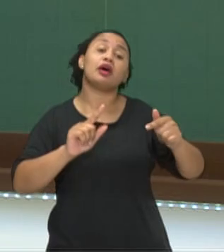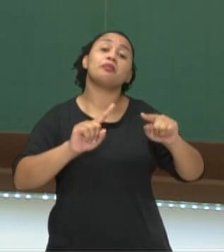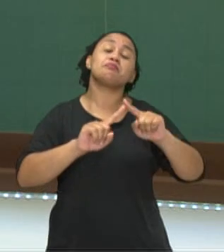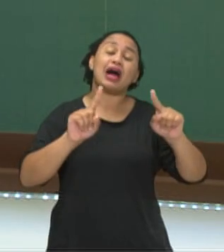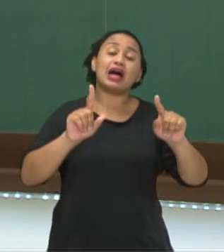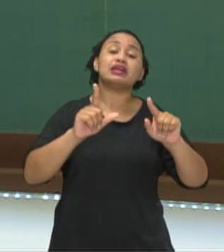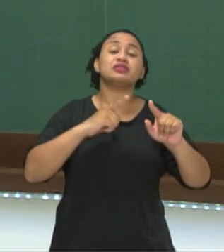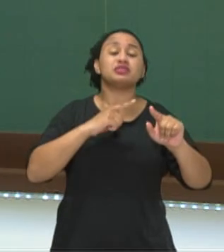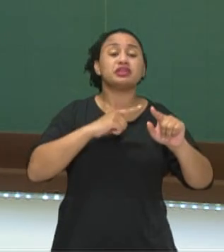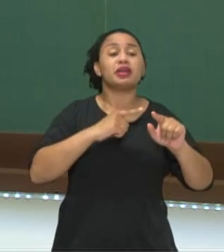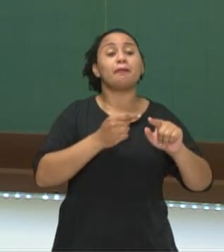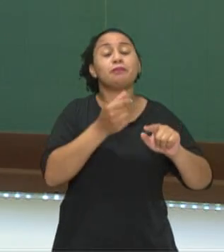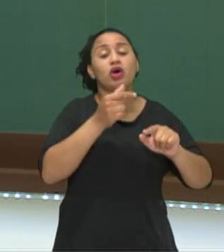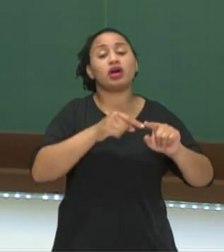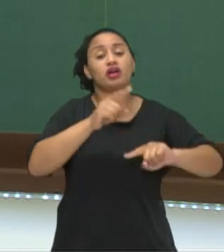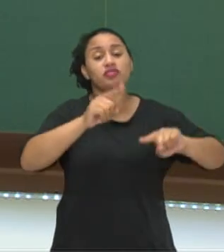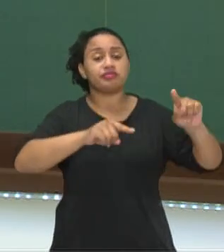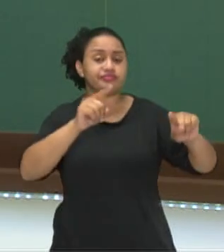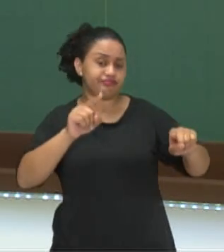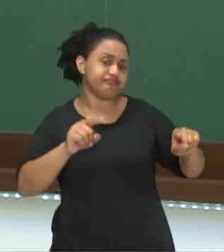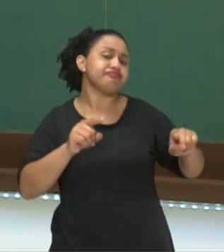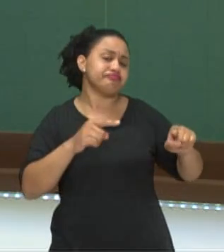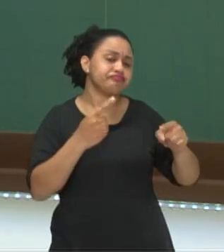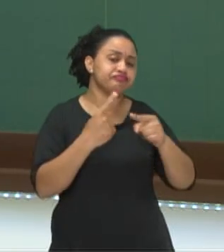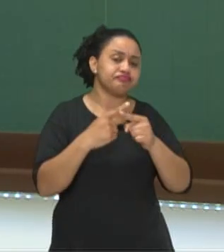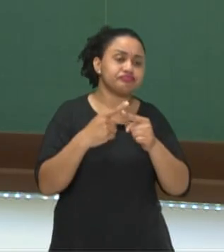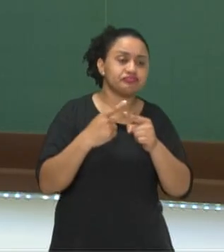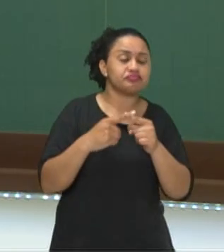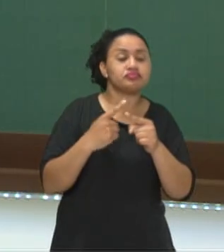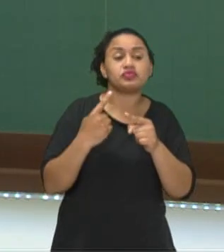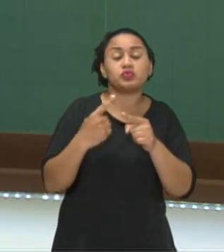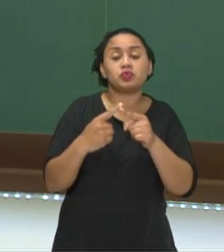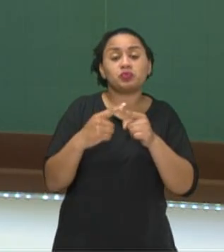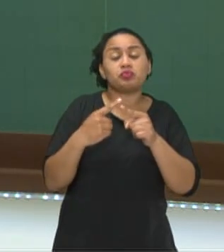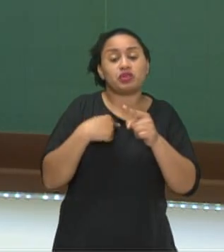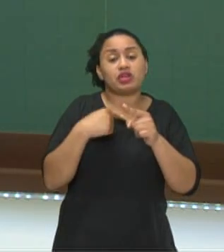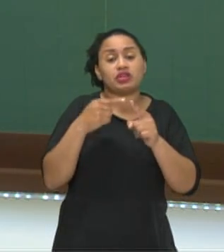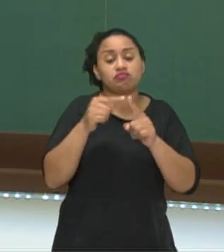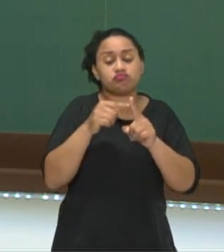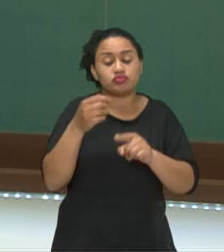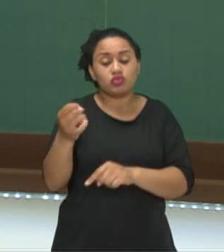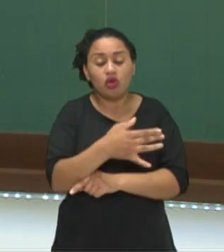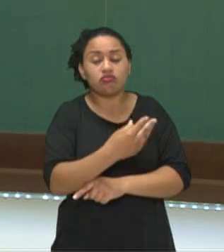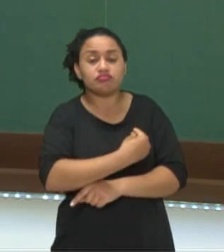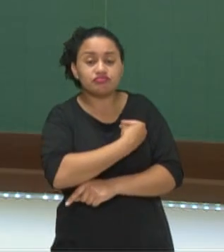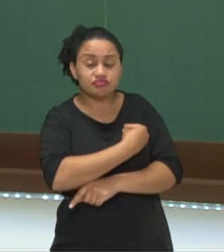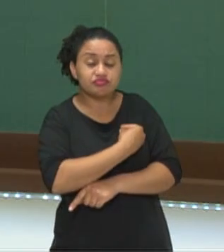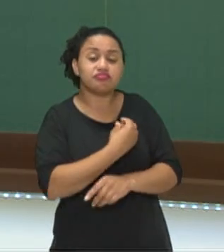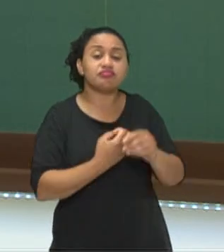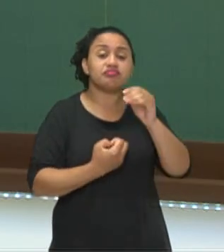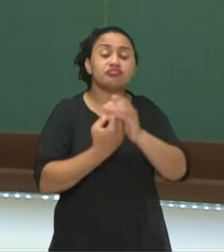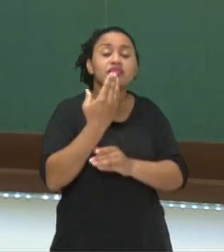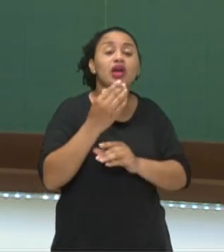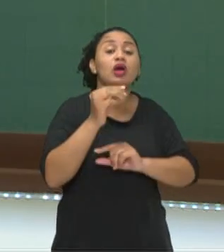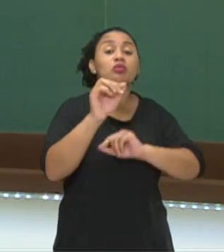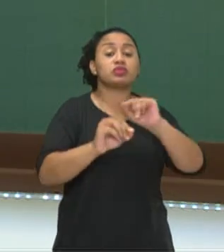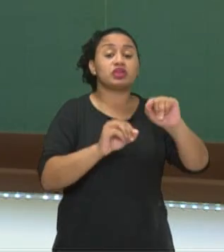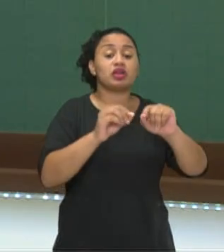tem uma baixa variabilidade, justamente porque esses novos seres são formados a